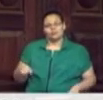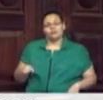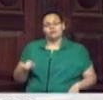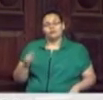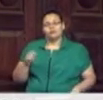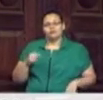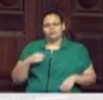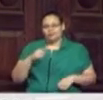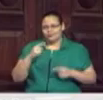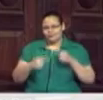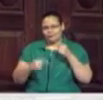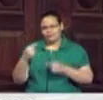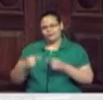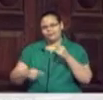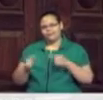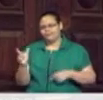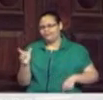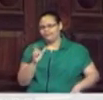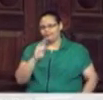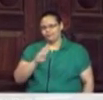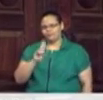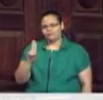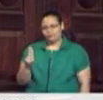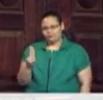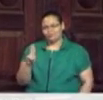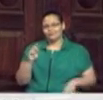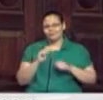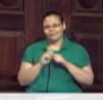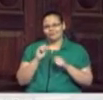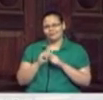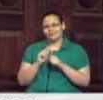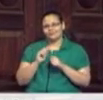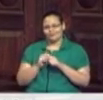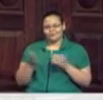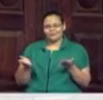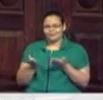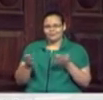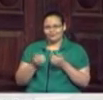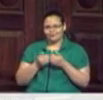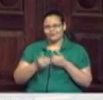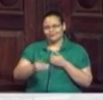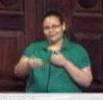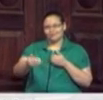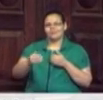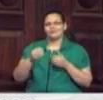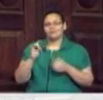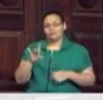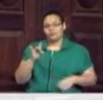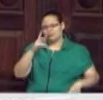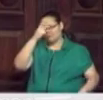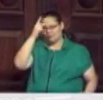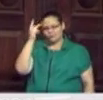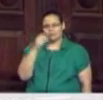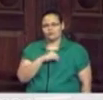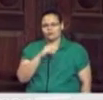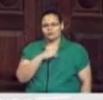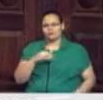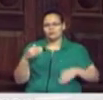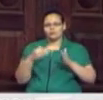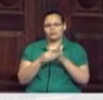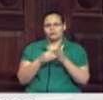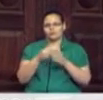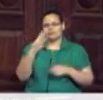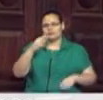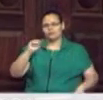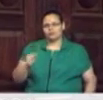desmontou a política do bilhete único, fazendo com que, a partir de agora, só aqueles que ganham até